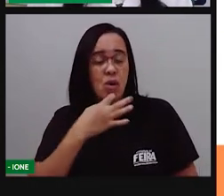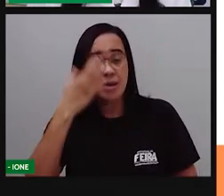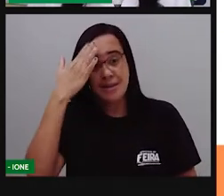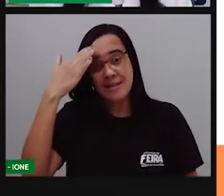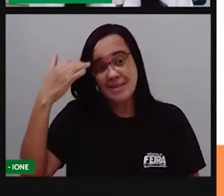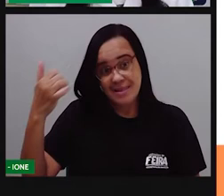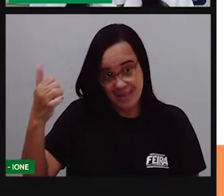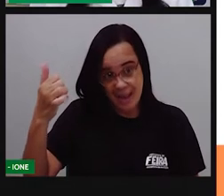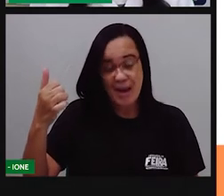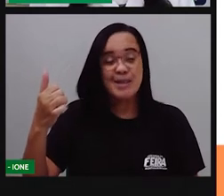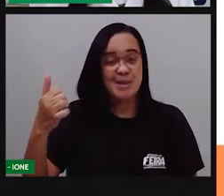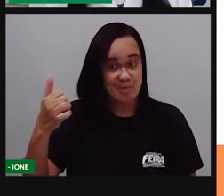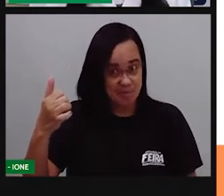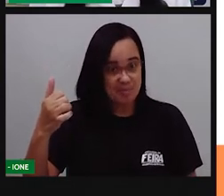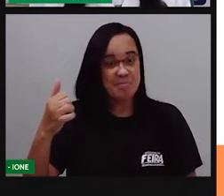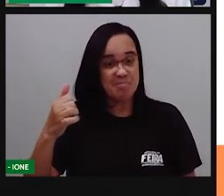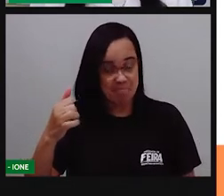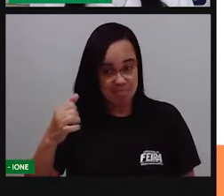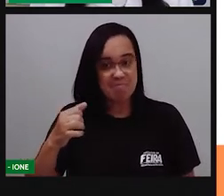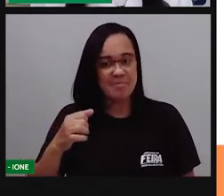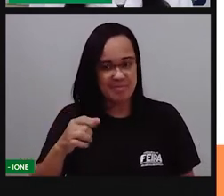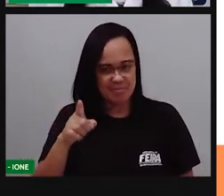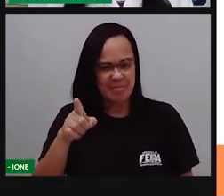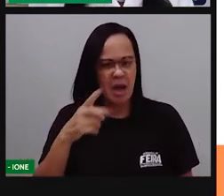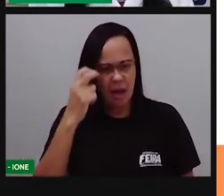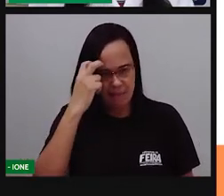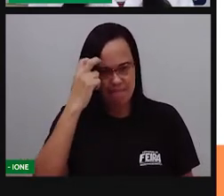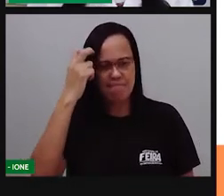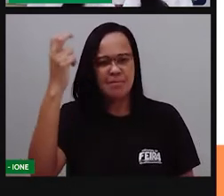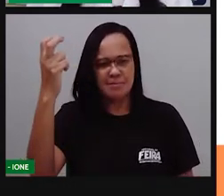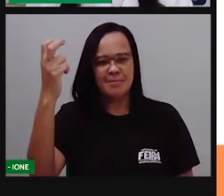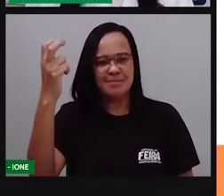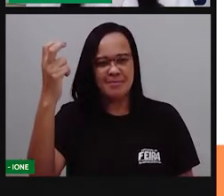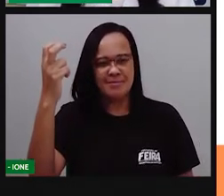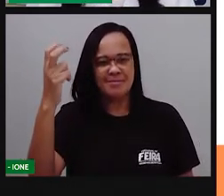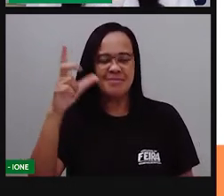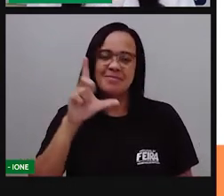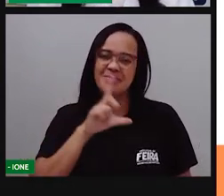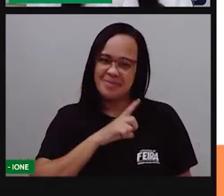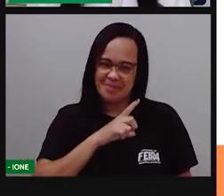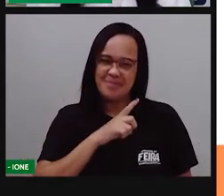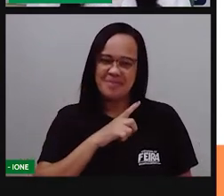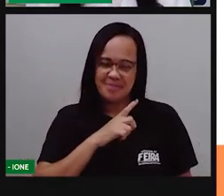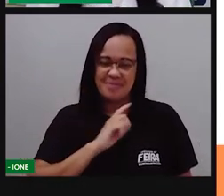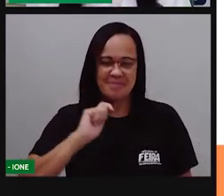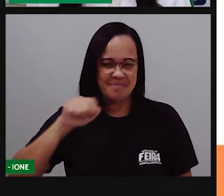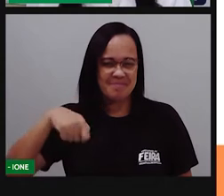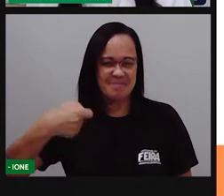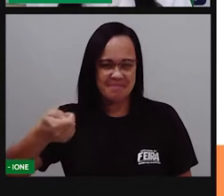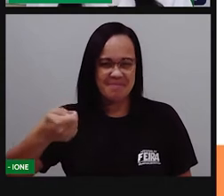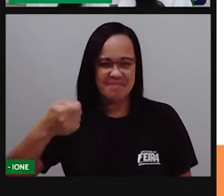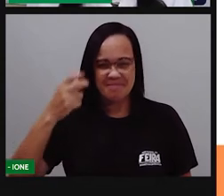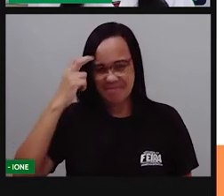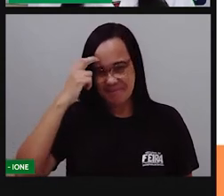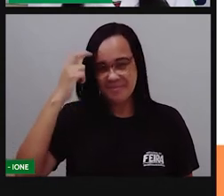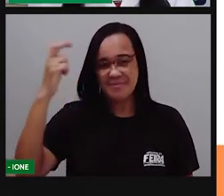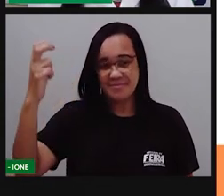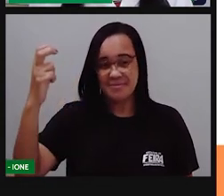só um argumento muito grande sobre algum tema deve tem sabedoria geram